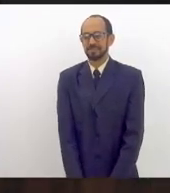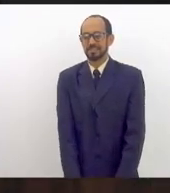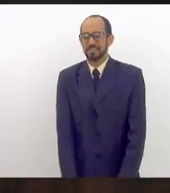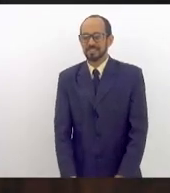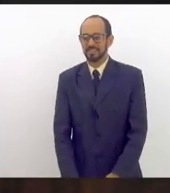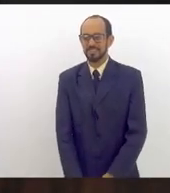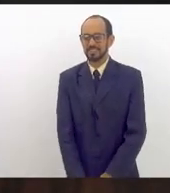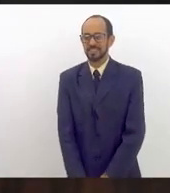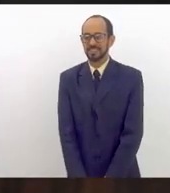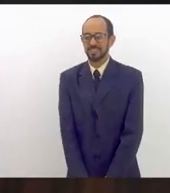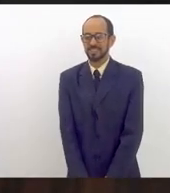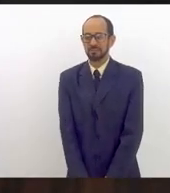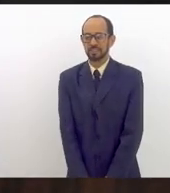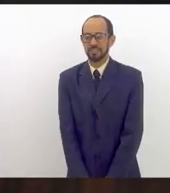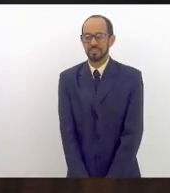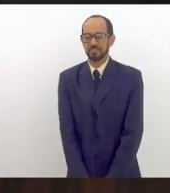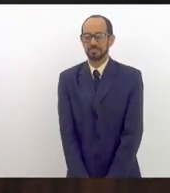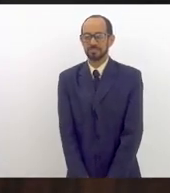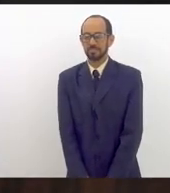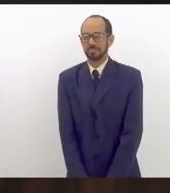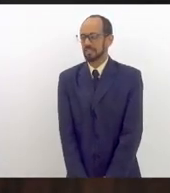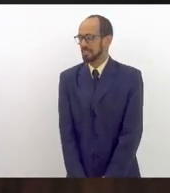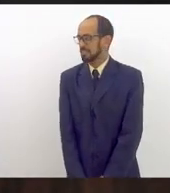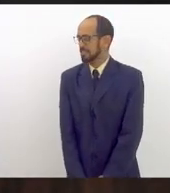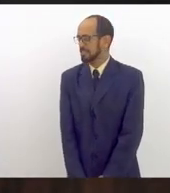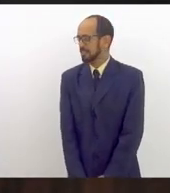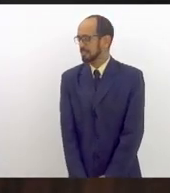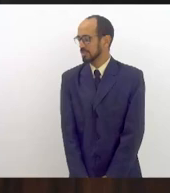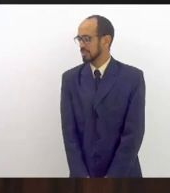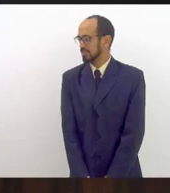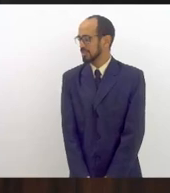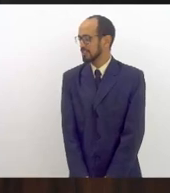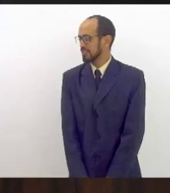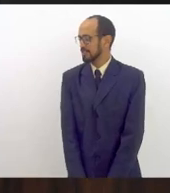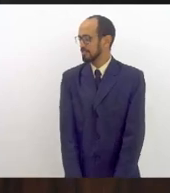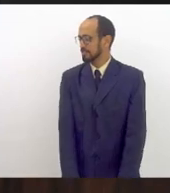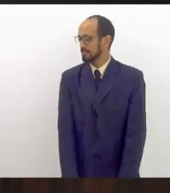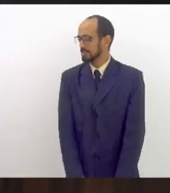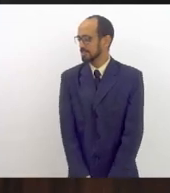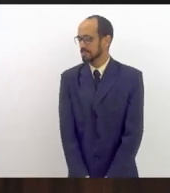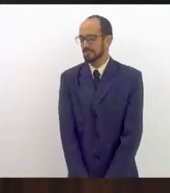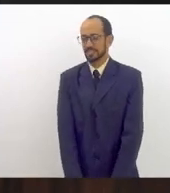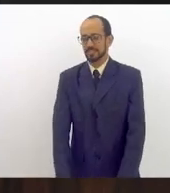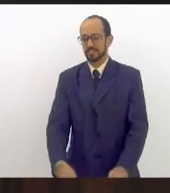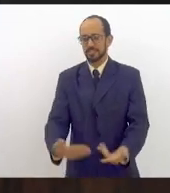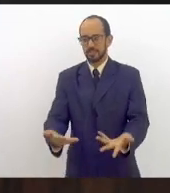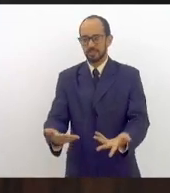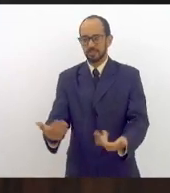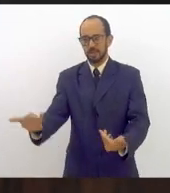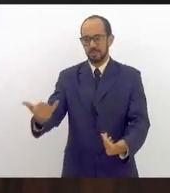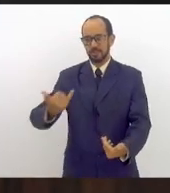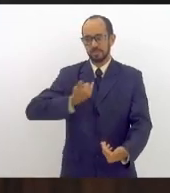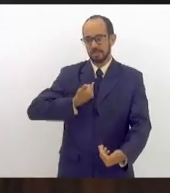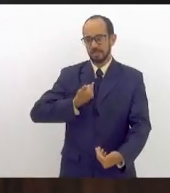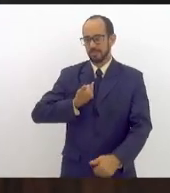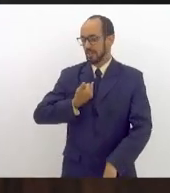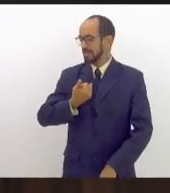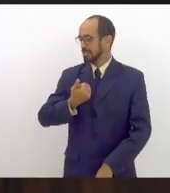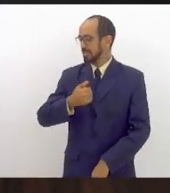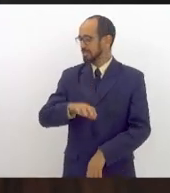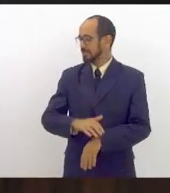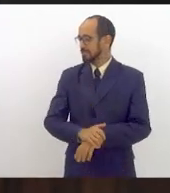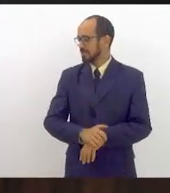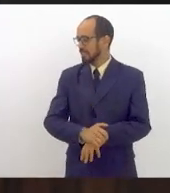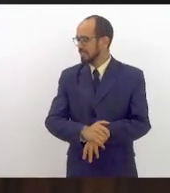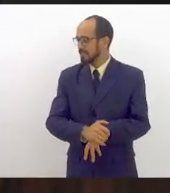Então, gostei da doçura. Doces bárbaros. Eu queria aqui... Foi informado agora, eu vejo aqui no